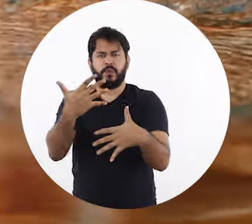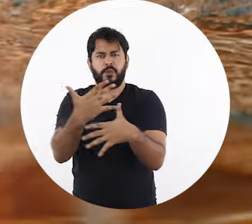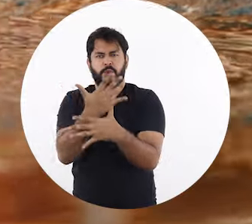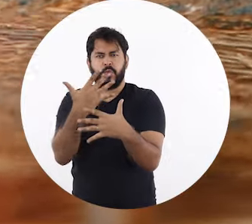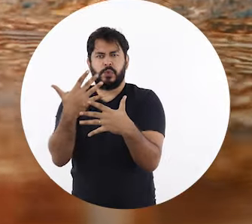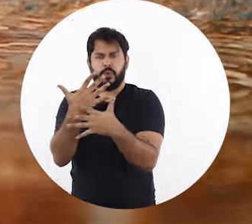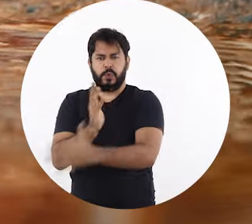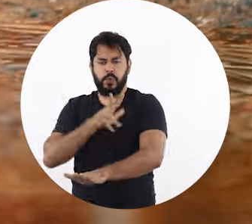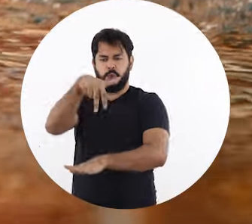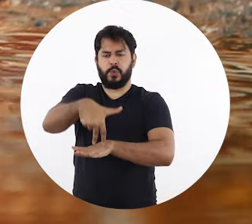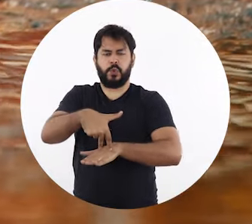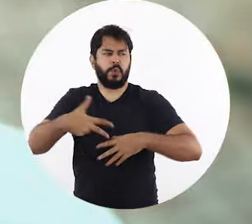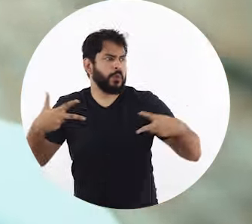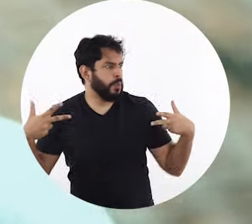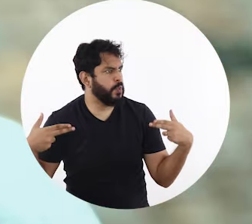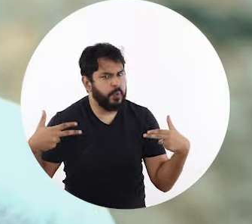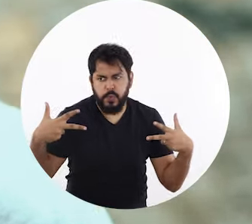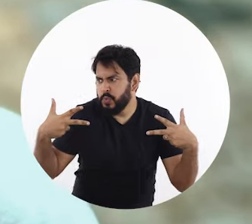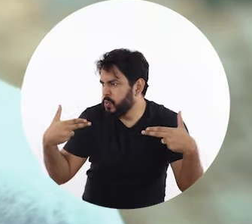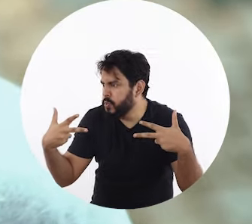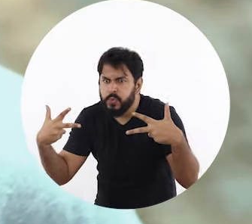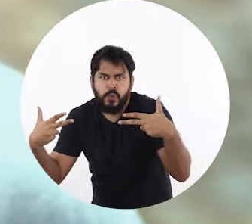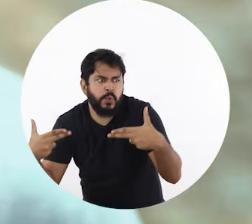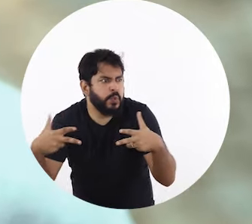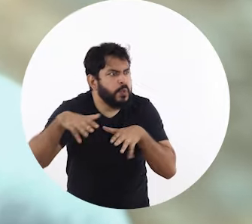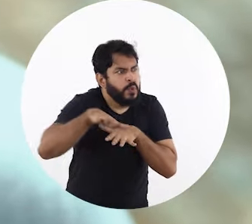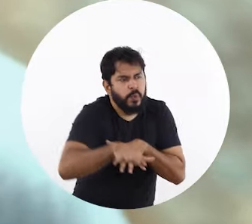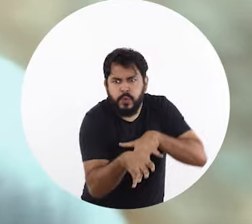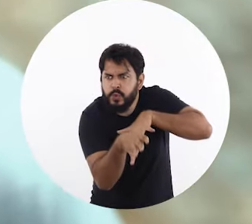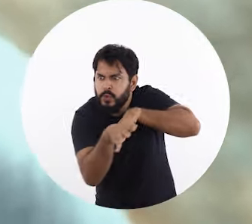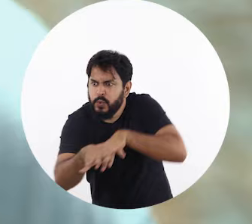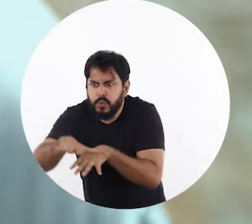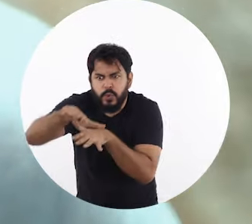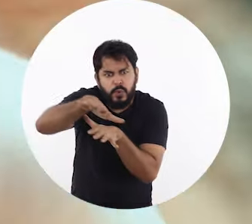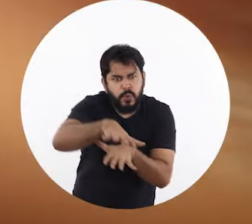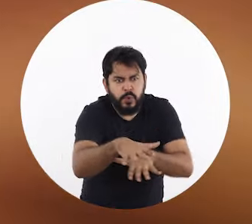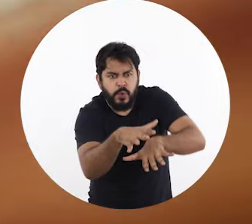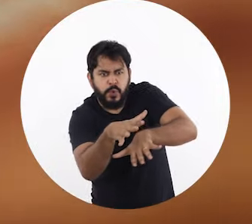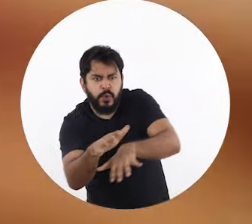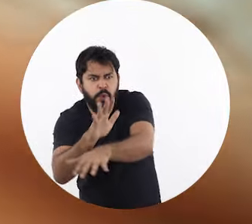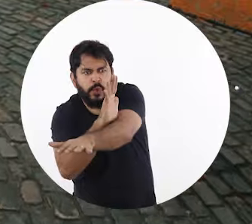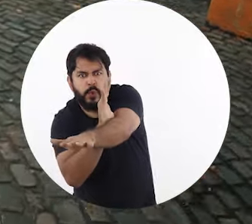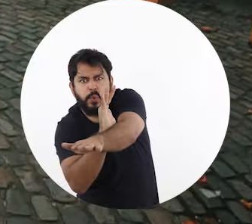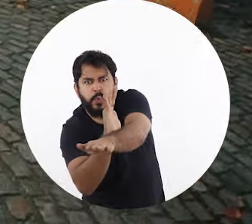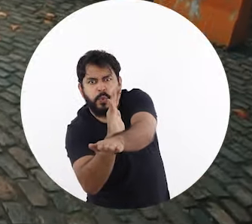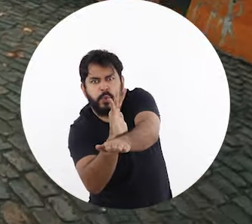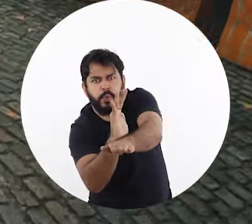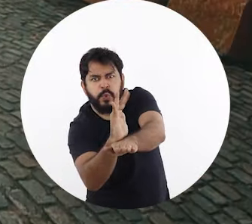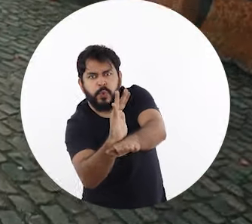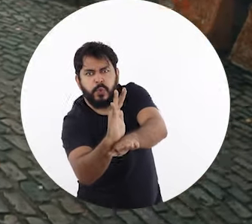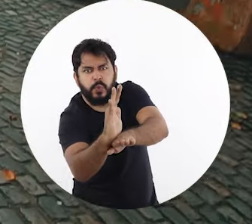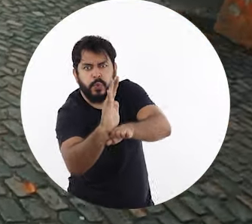Onde estão os homens caranguejos? Minha corda costuma sair de andada no meio da rua, em cima das pontes. É